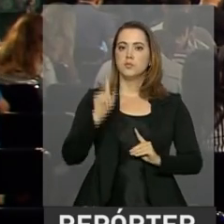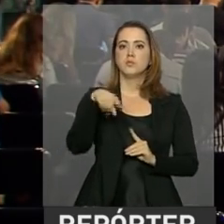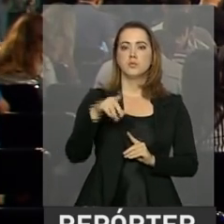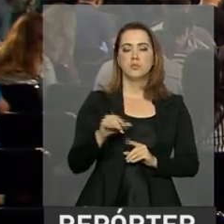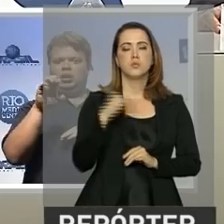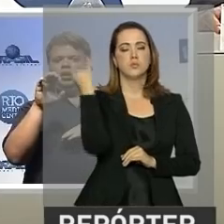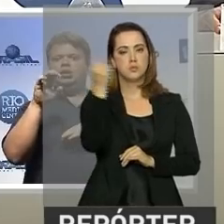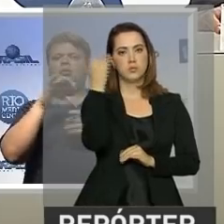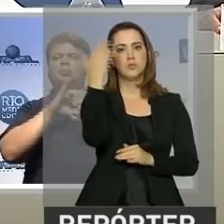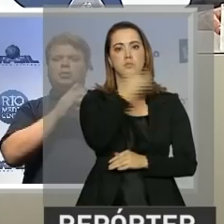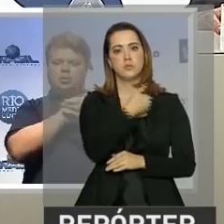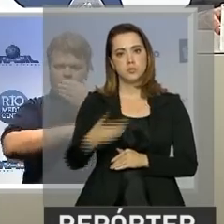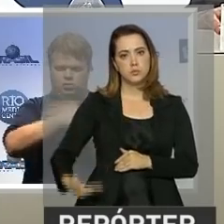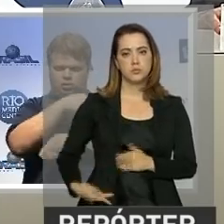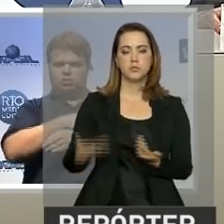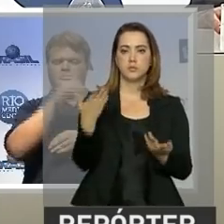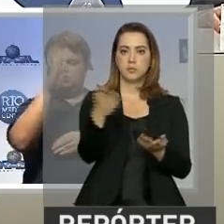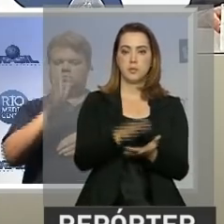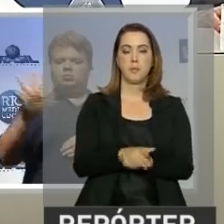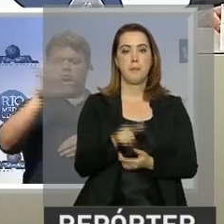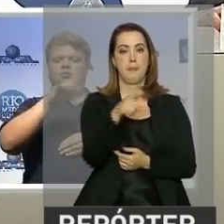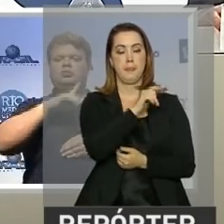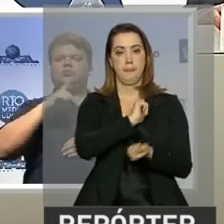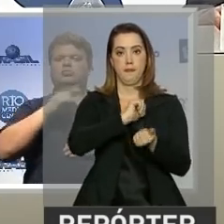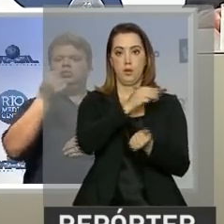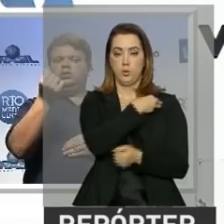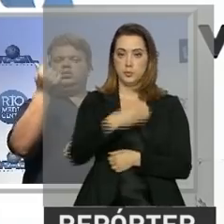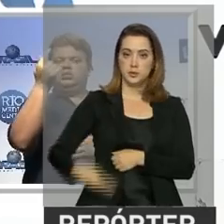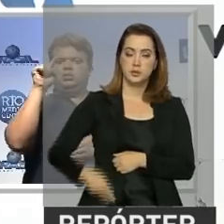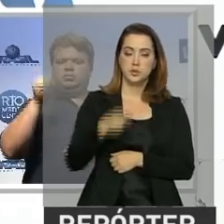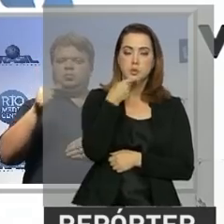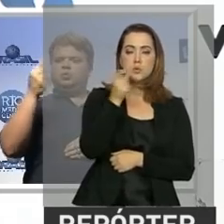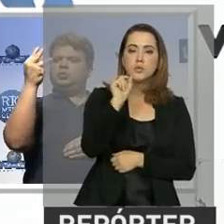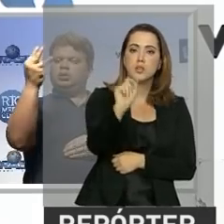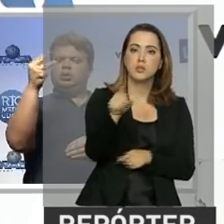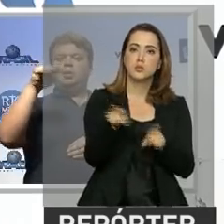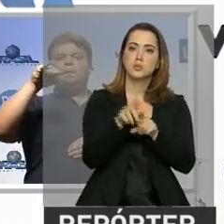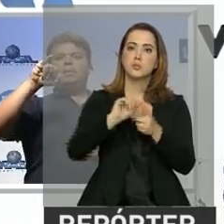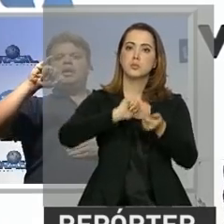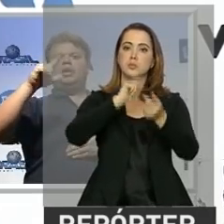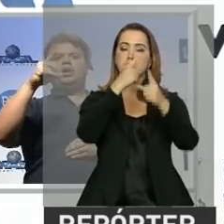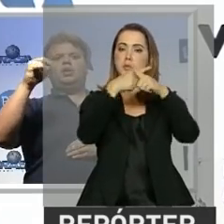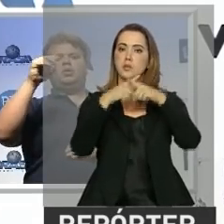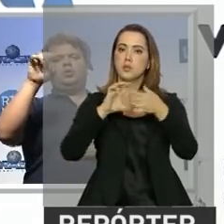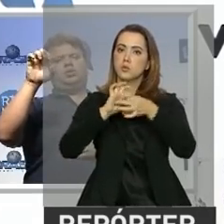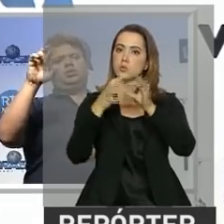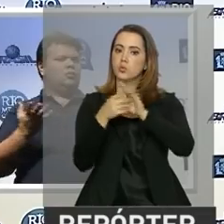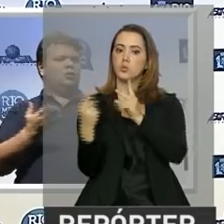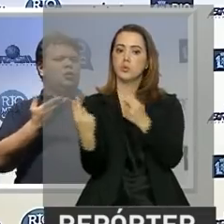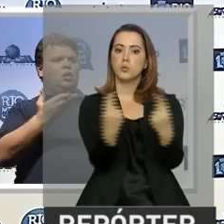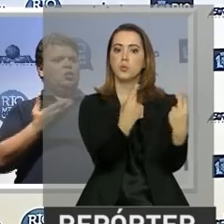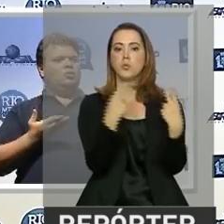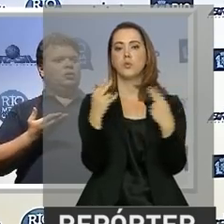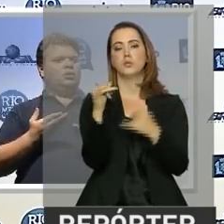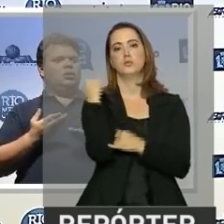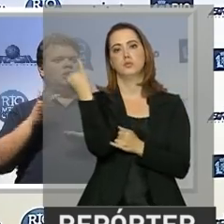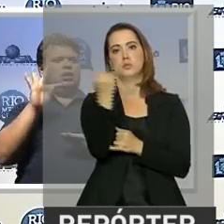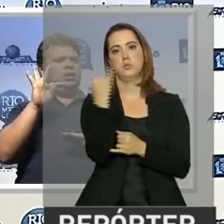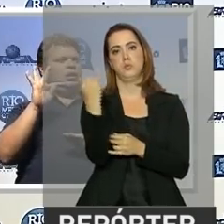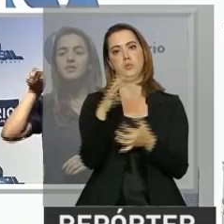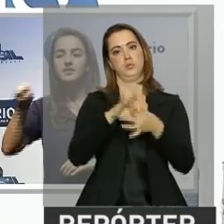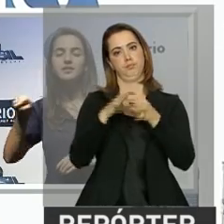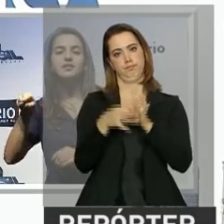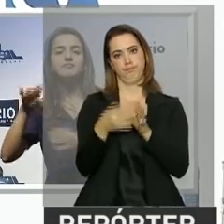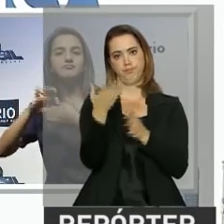do governo. Pisciani destacou ainda que, para o governo, os Jogos Paralímpicos são tão importantes quanto os